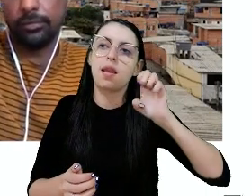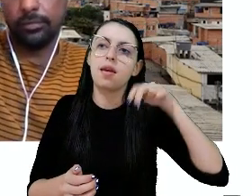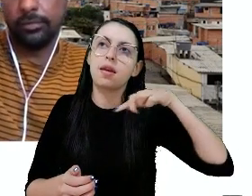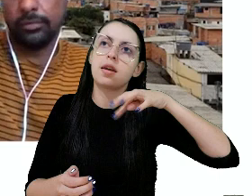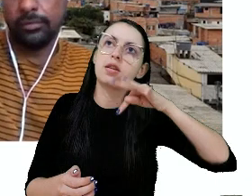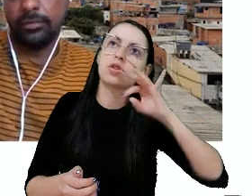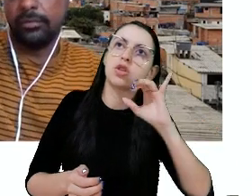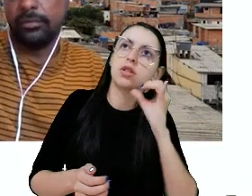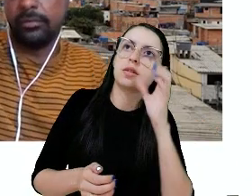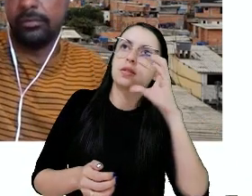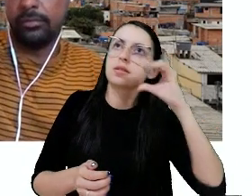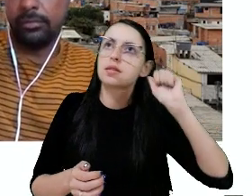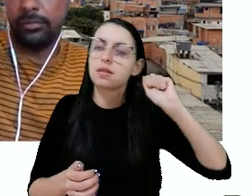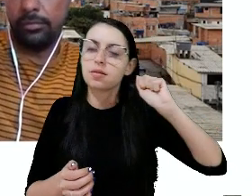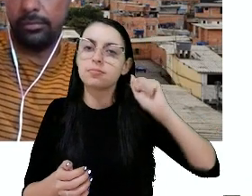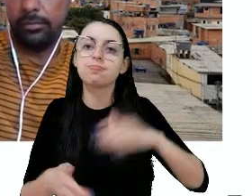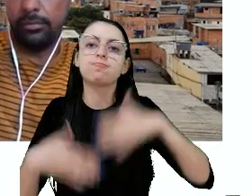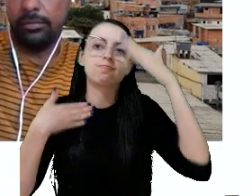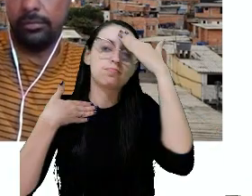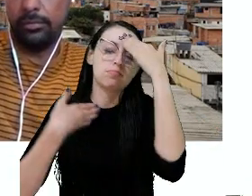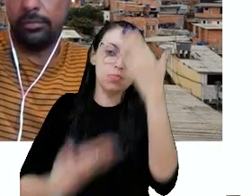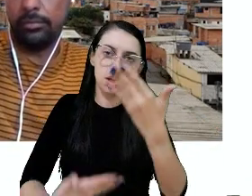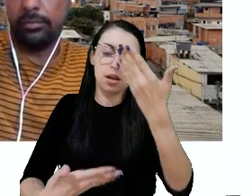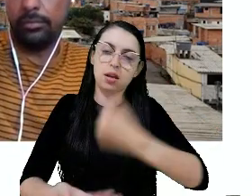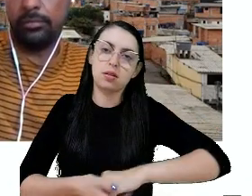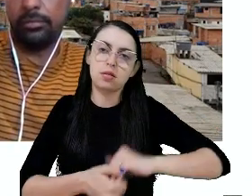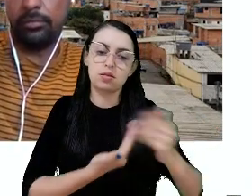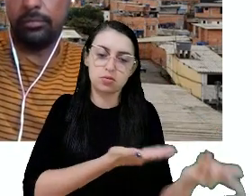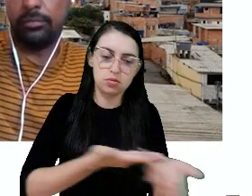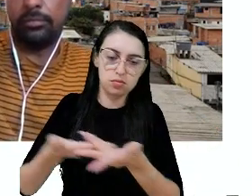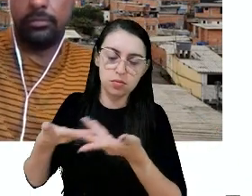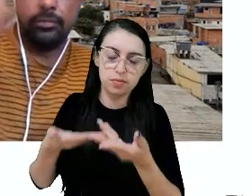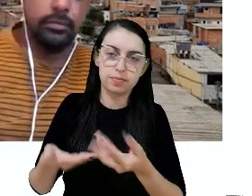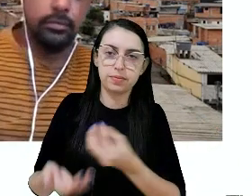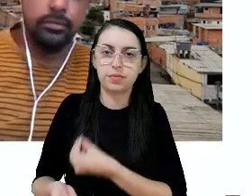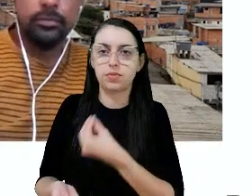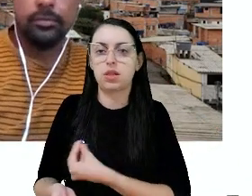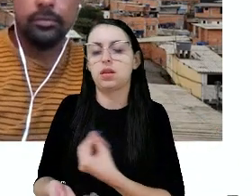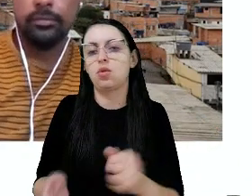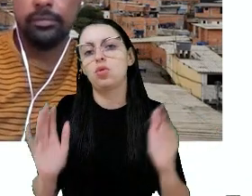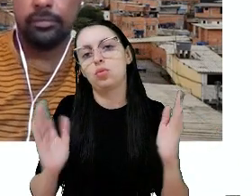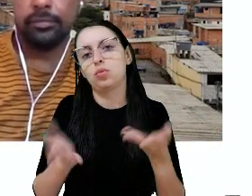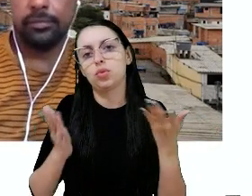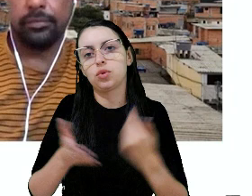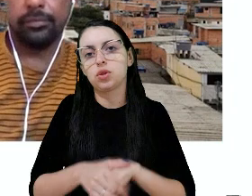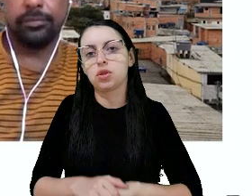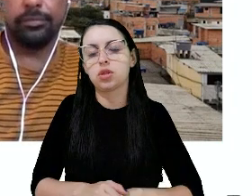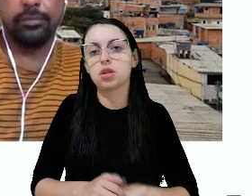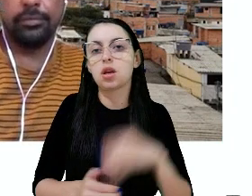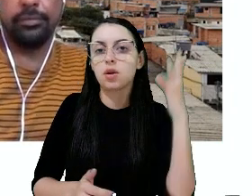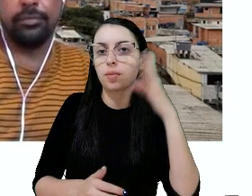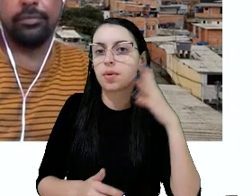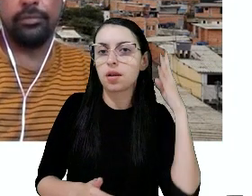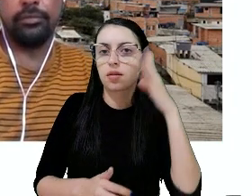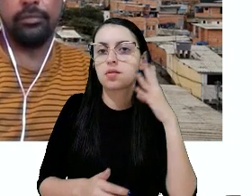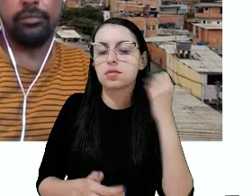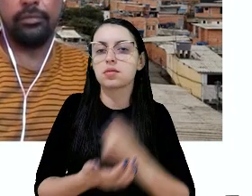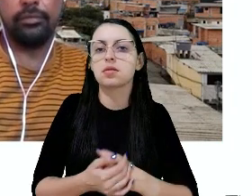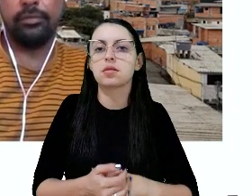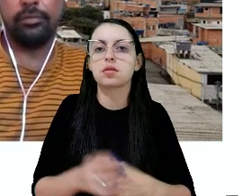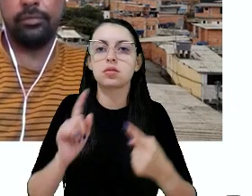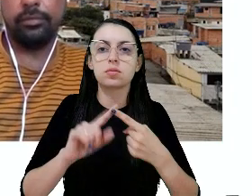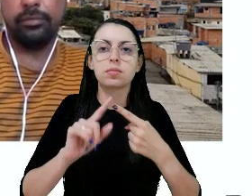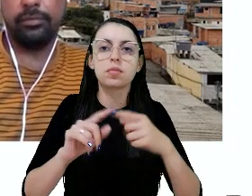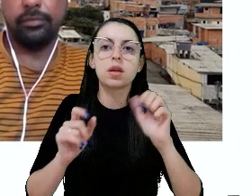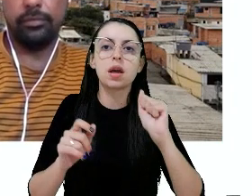colaborado muito e eu agradeço as participações. Hoje teremos como palestrantes